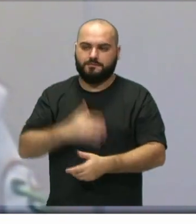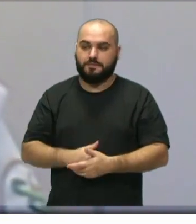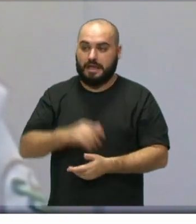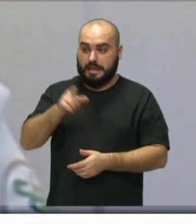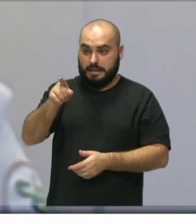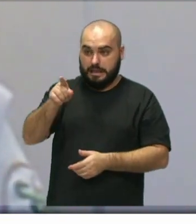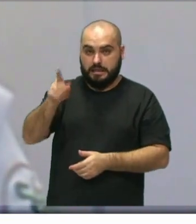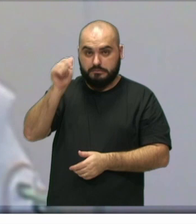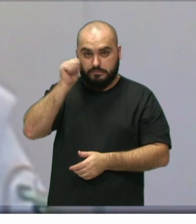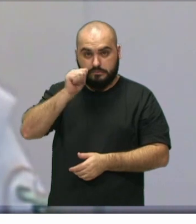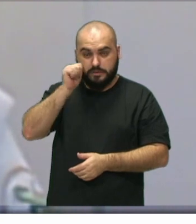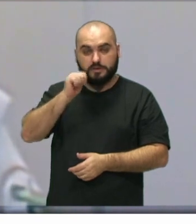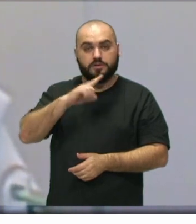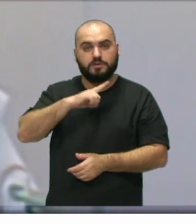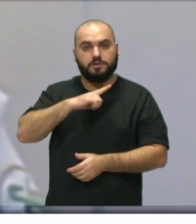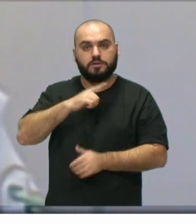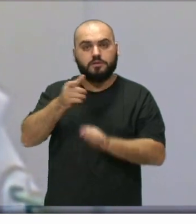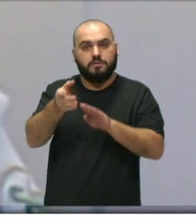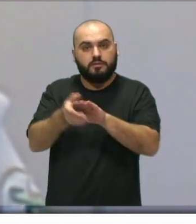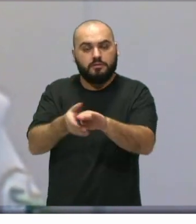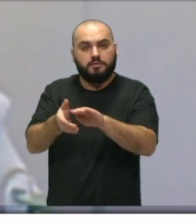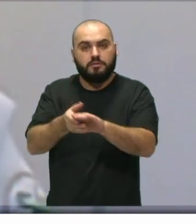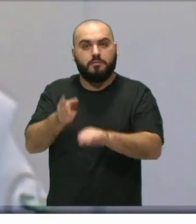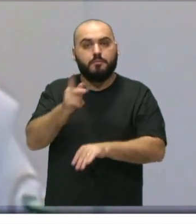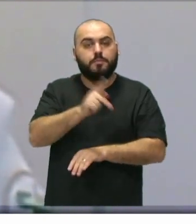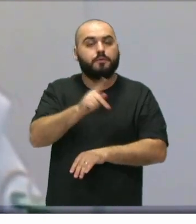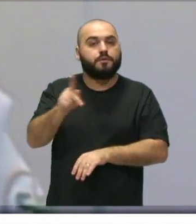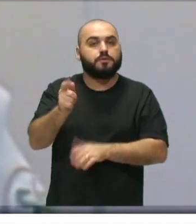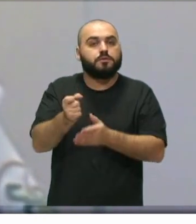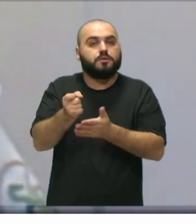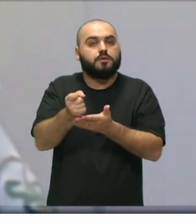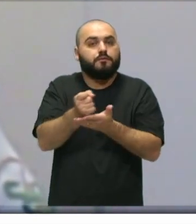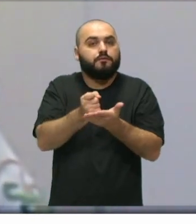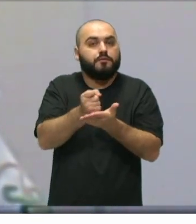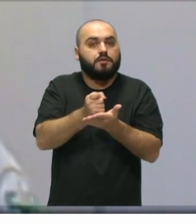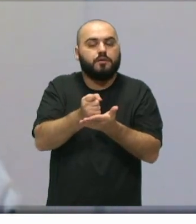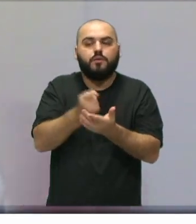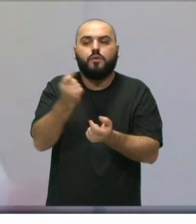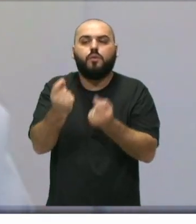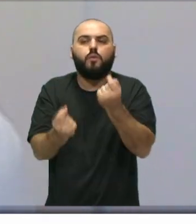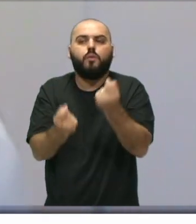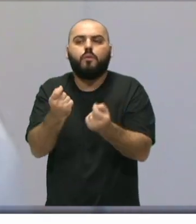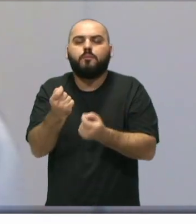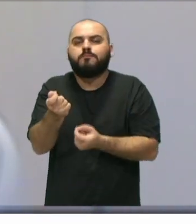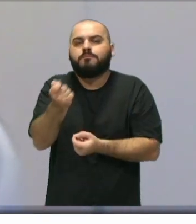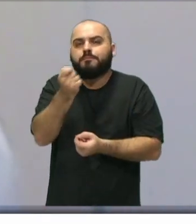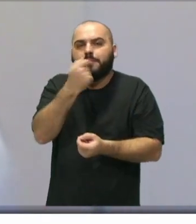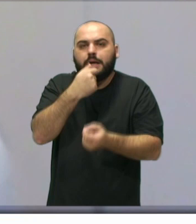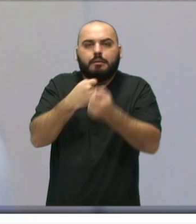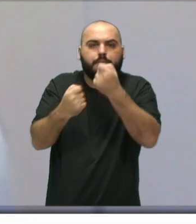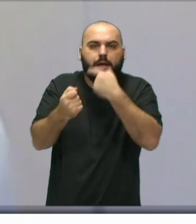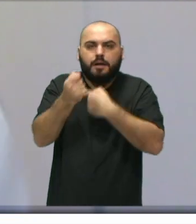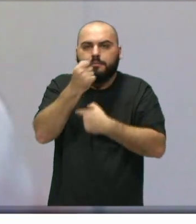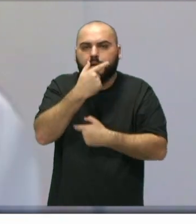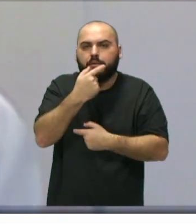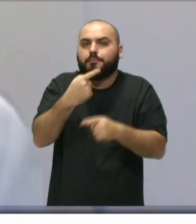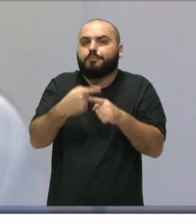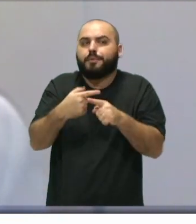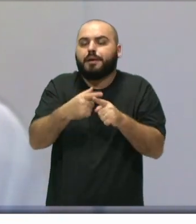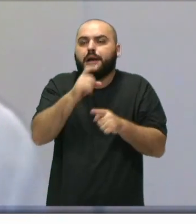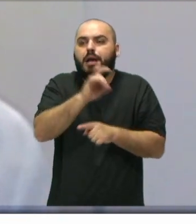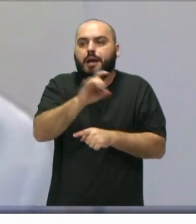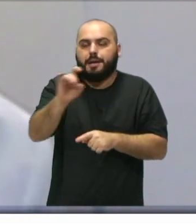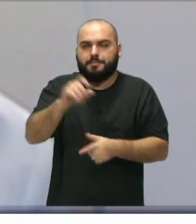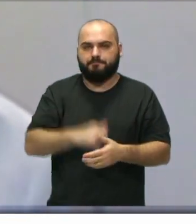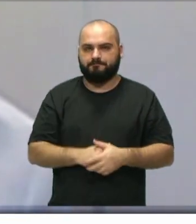tinham uma orientação com uma professora da farmácia a respeito da forma de tomar os remédios e para que servia cada remédio. E os pacientes